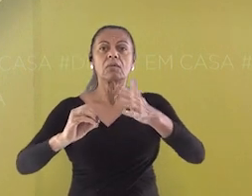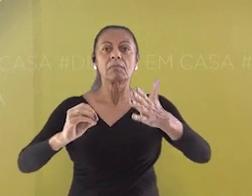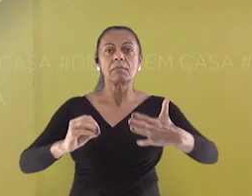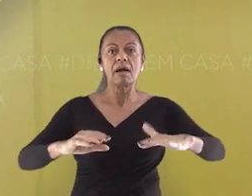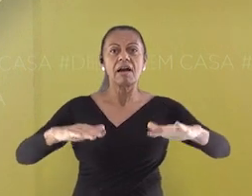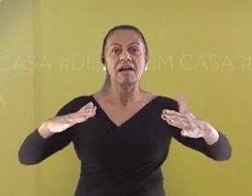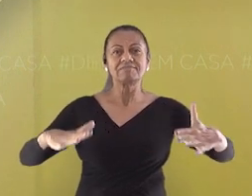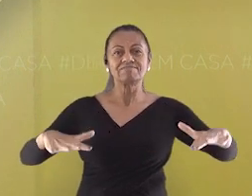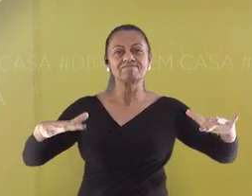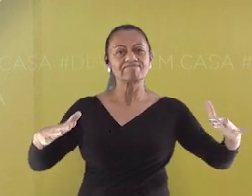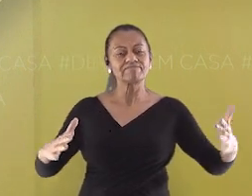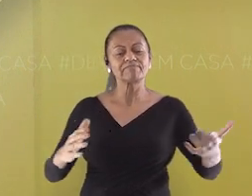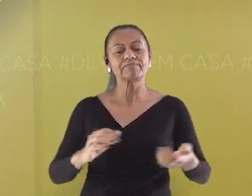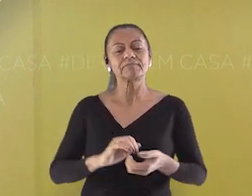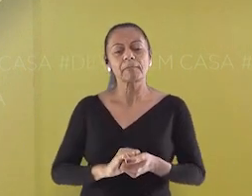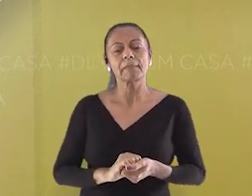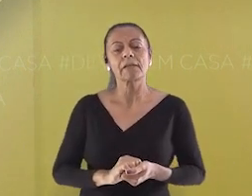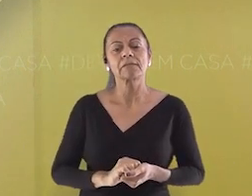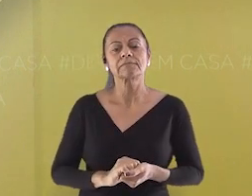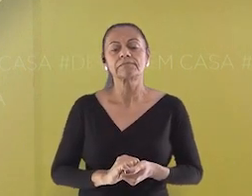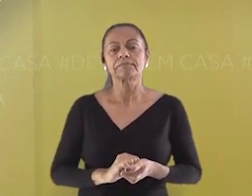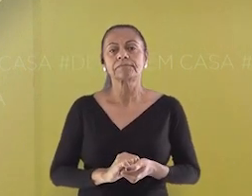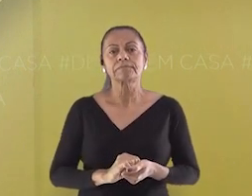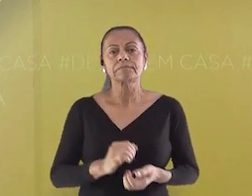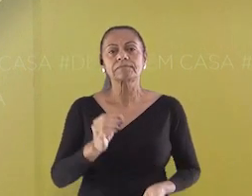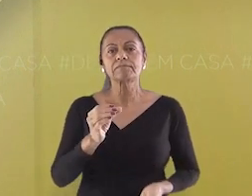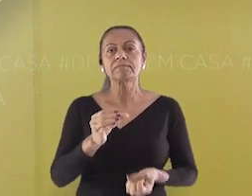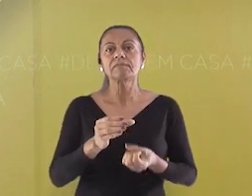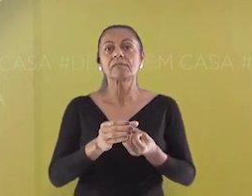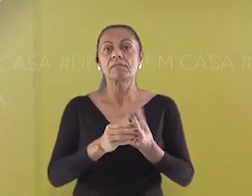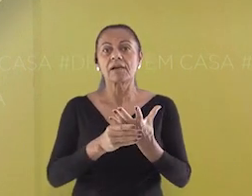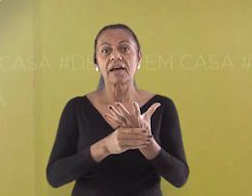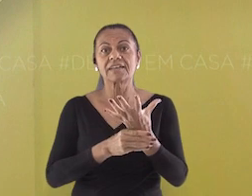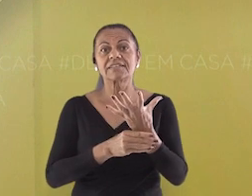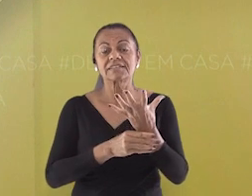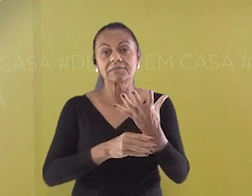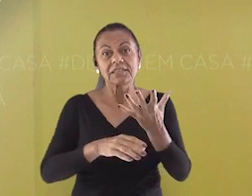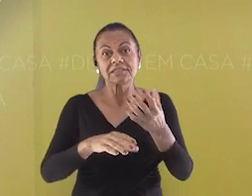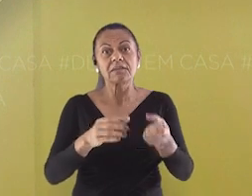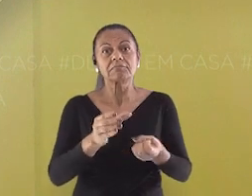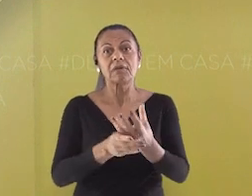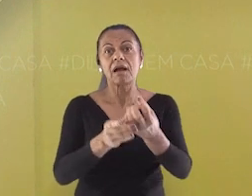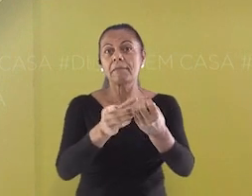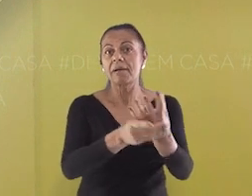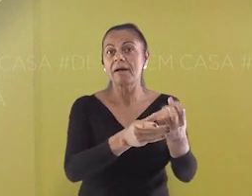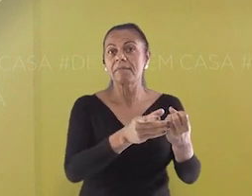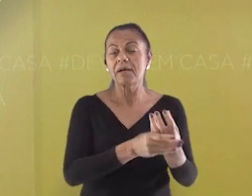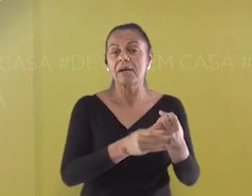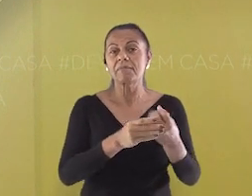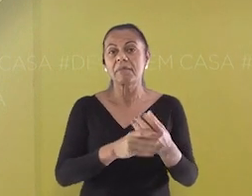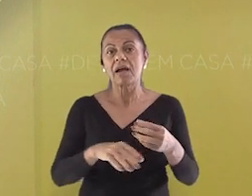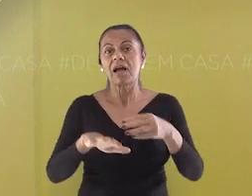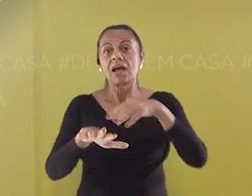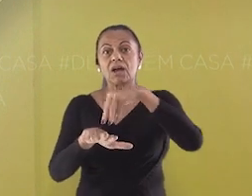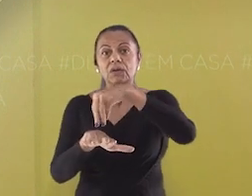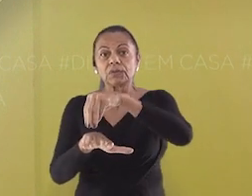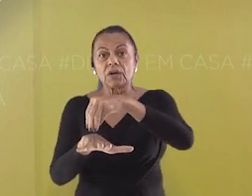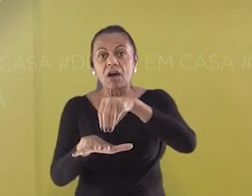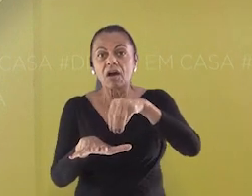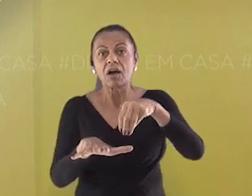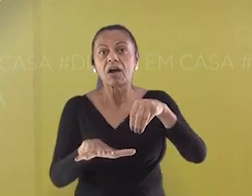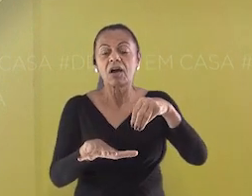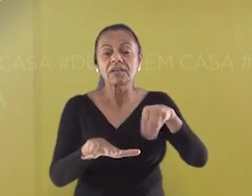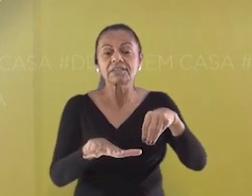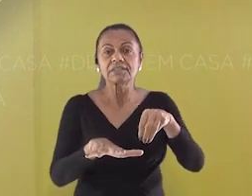meio aterrorizante, mas sim, é isso mesmo, meu amigo. O aparecimento de grande número de fósseis em